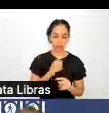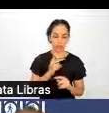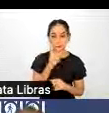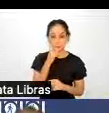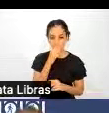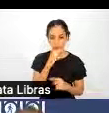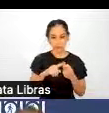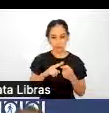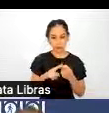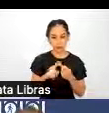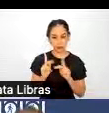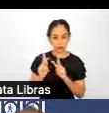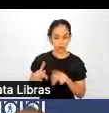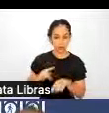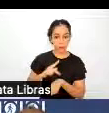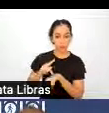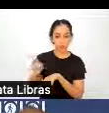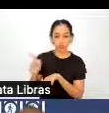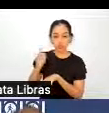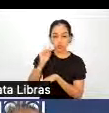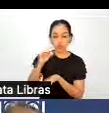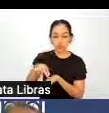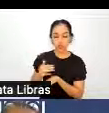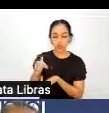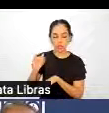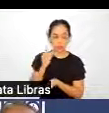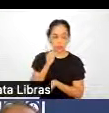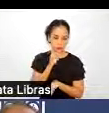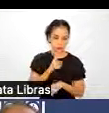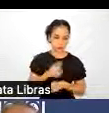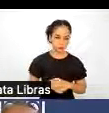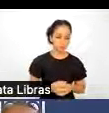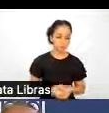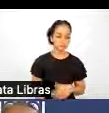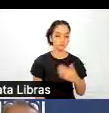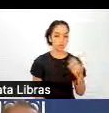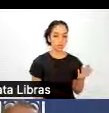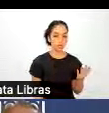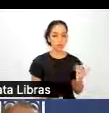com o programa de praças de Nova York, nesse sentido. E aqui também